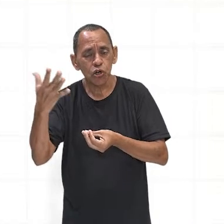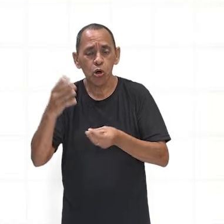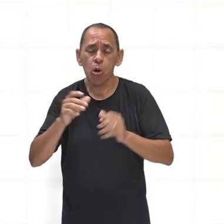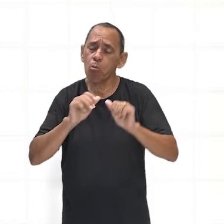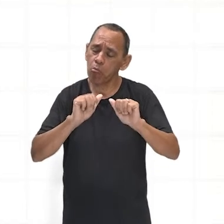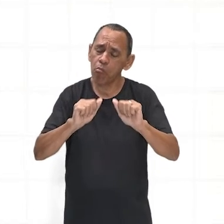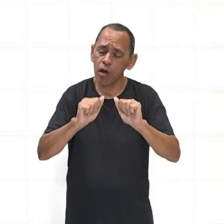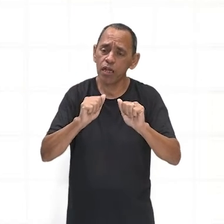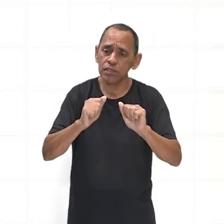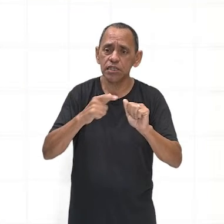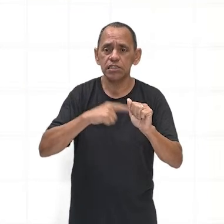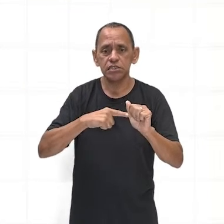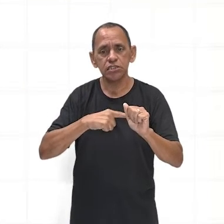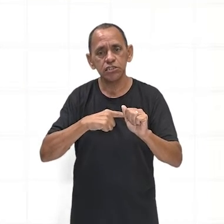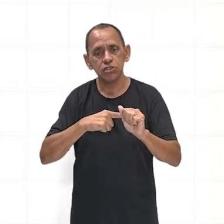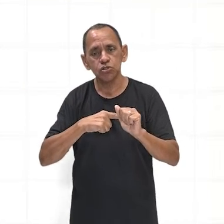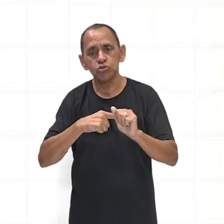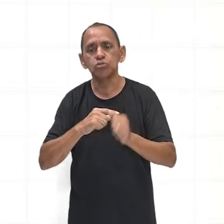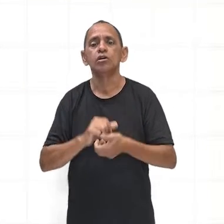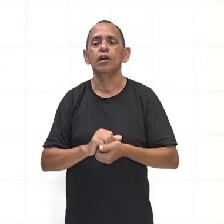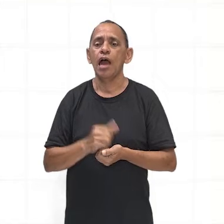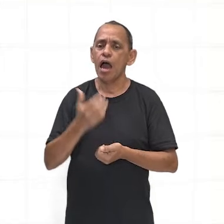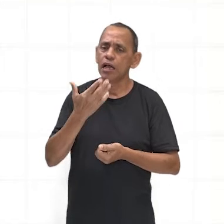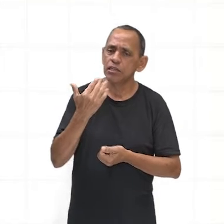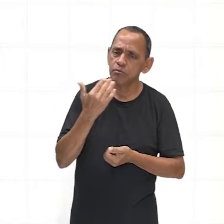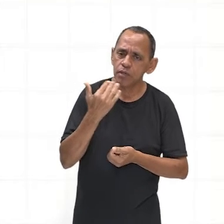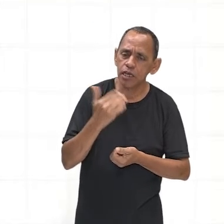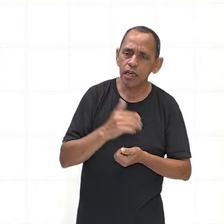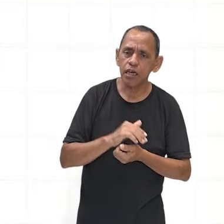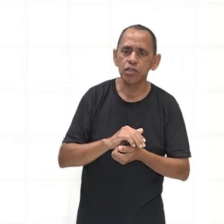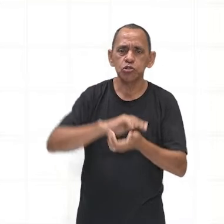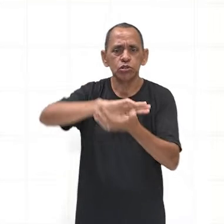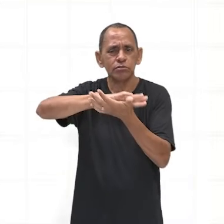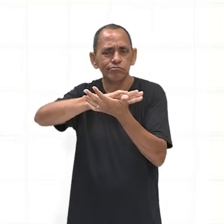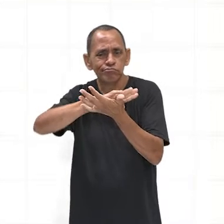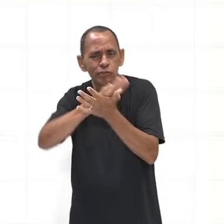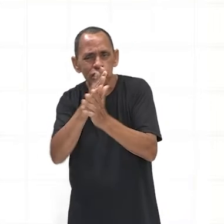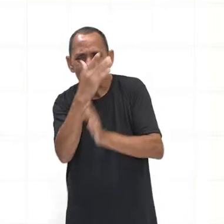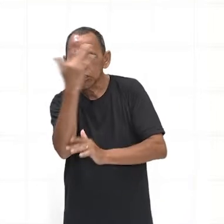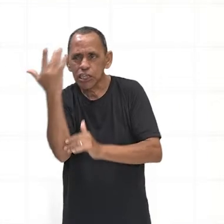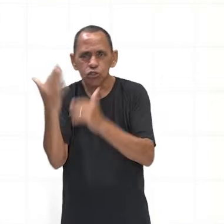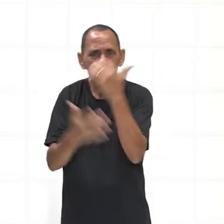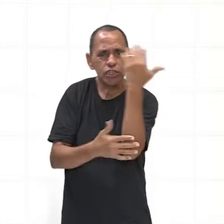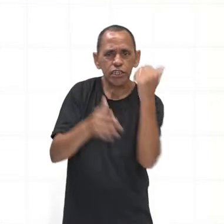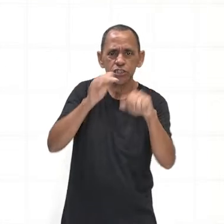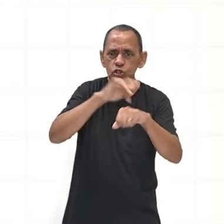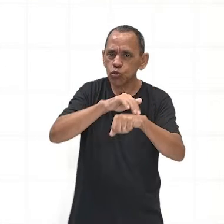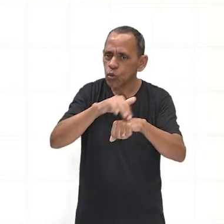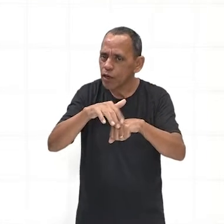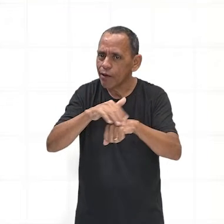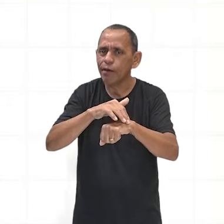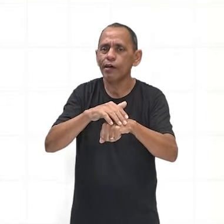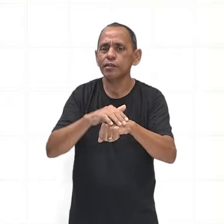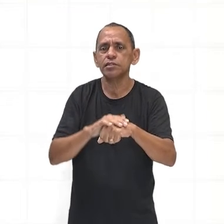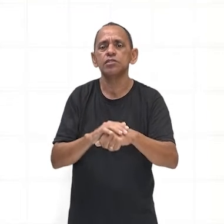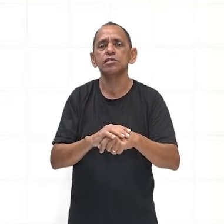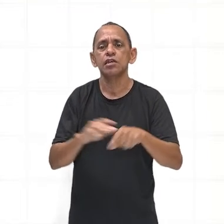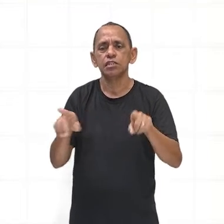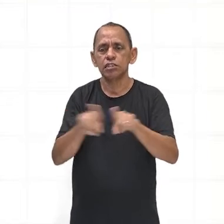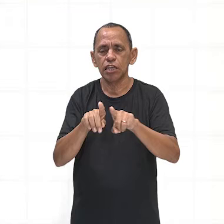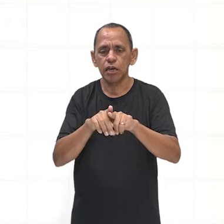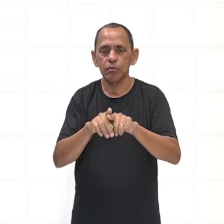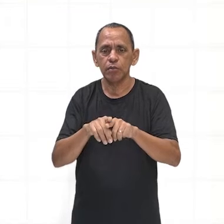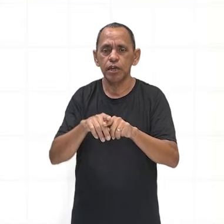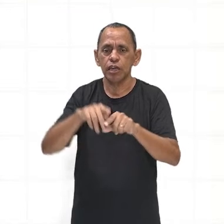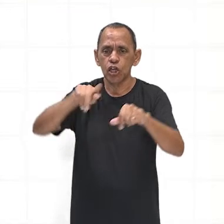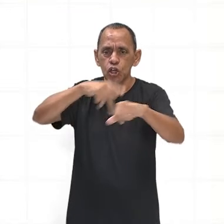alimento, superpopulação, desastres naturais, doenças e ataques estrangeiros. Esses